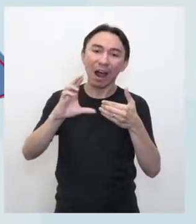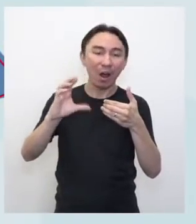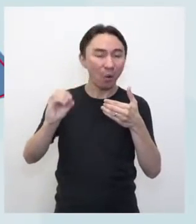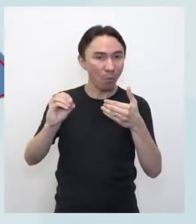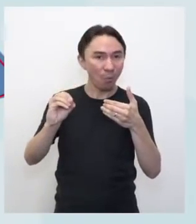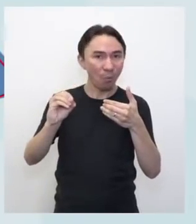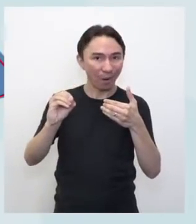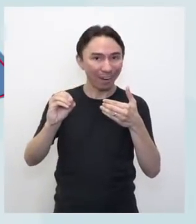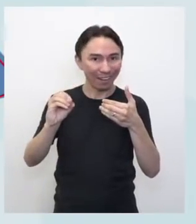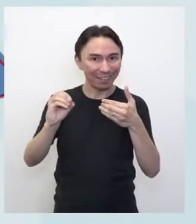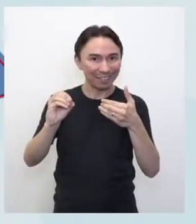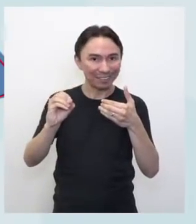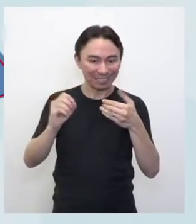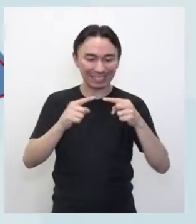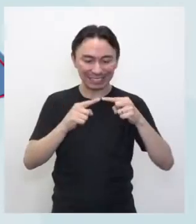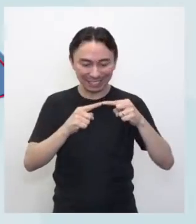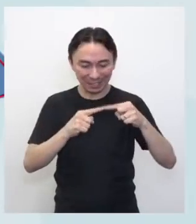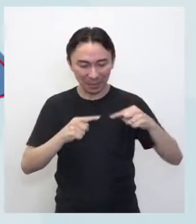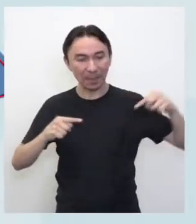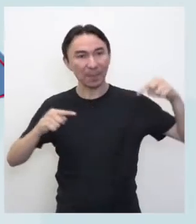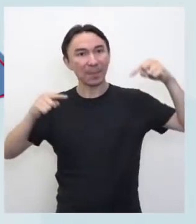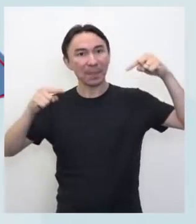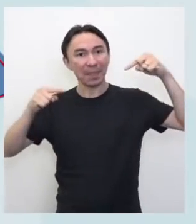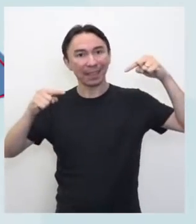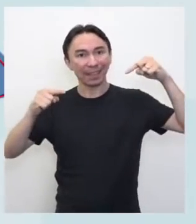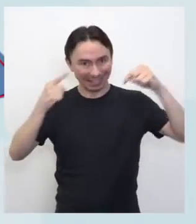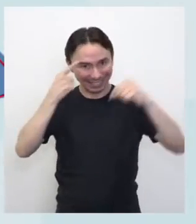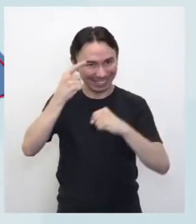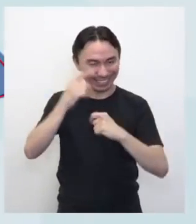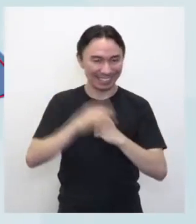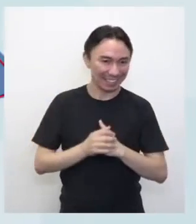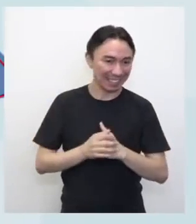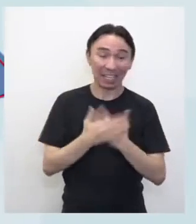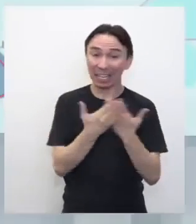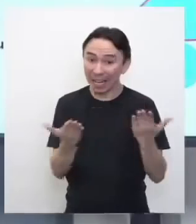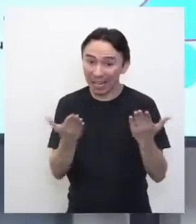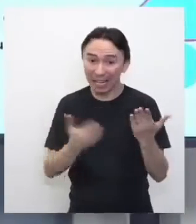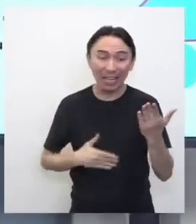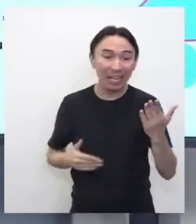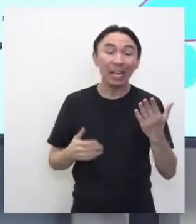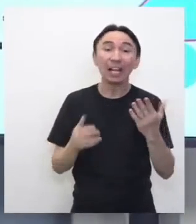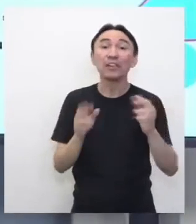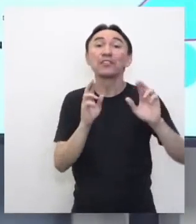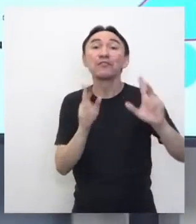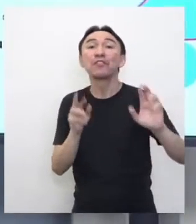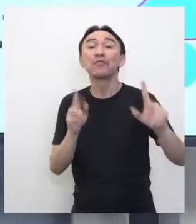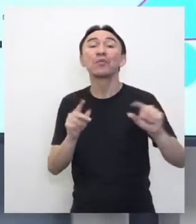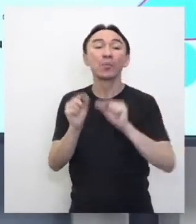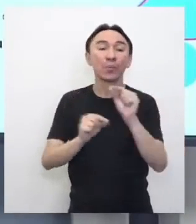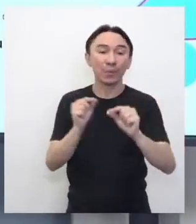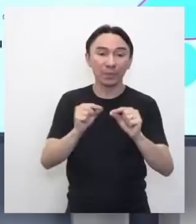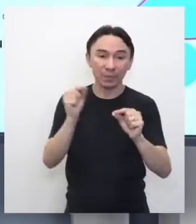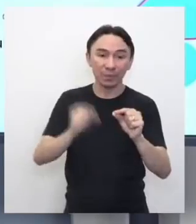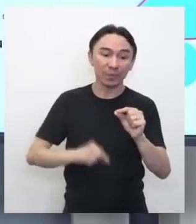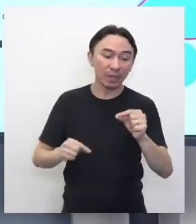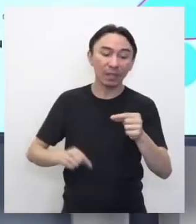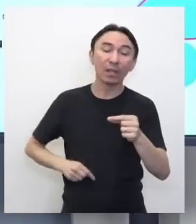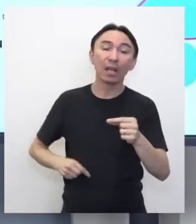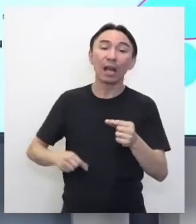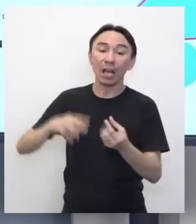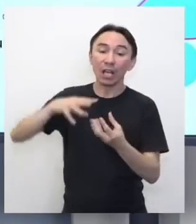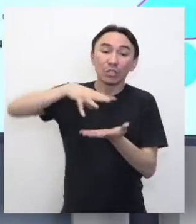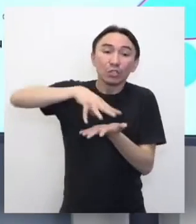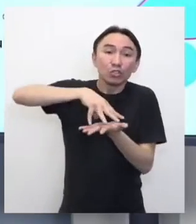circunferência. Então, a diferença entre o cilindro e o cone é que o cilindro tem